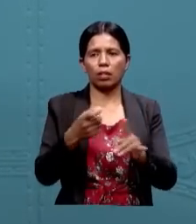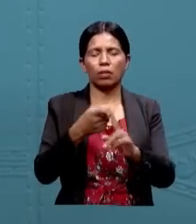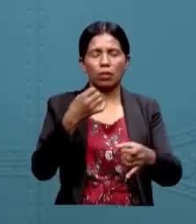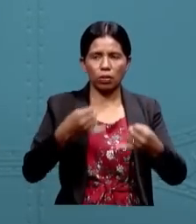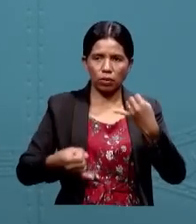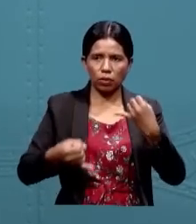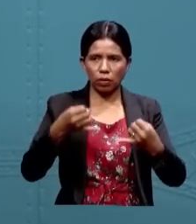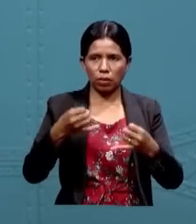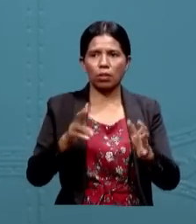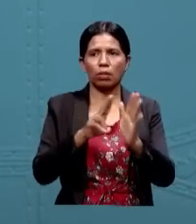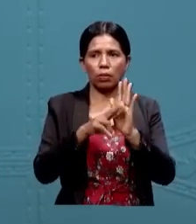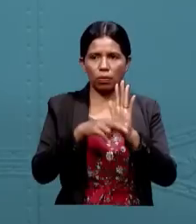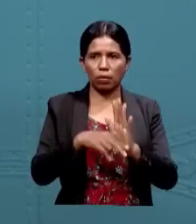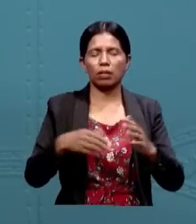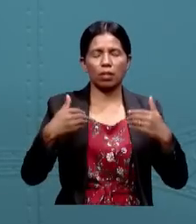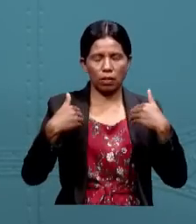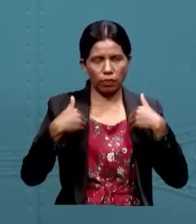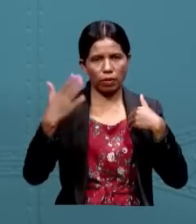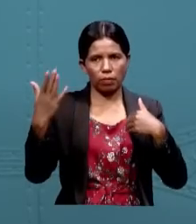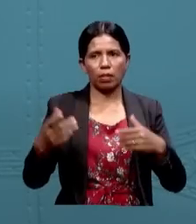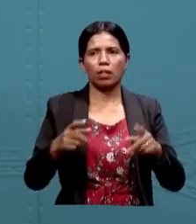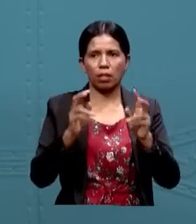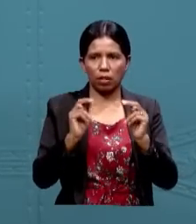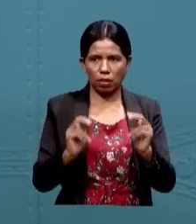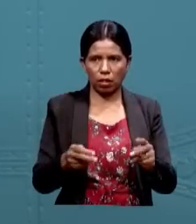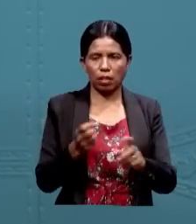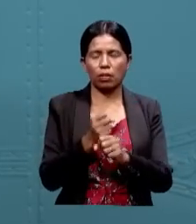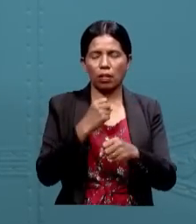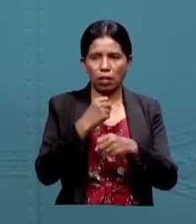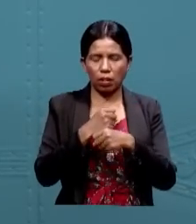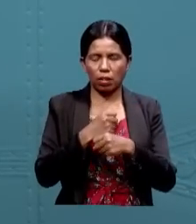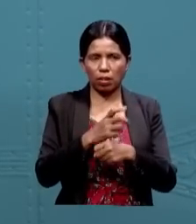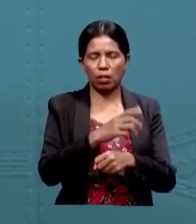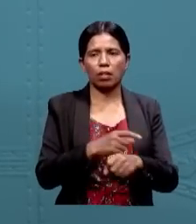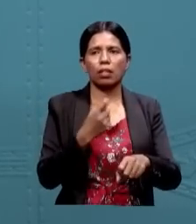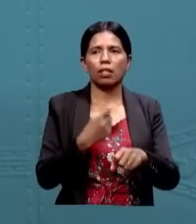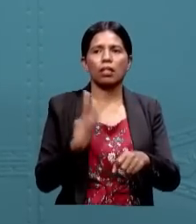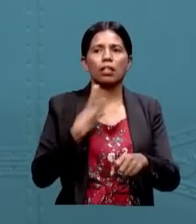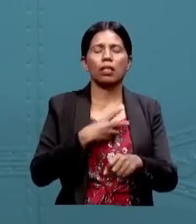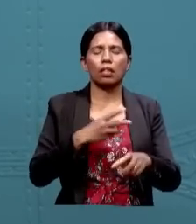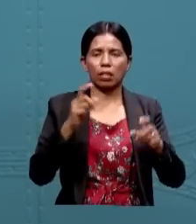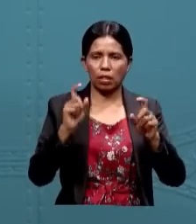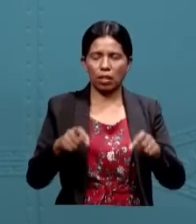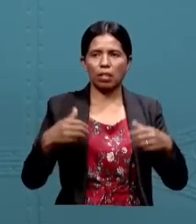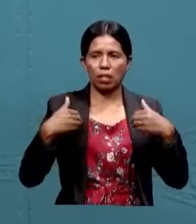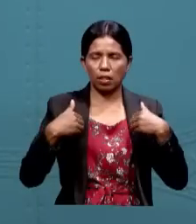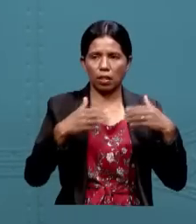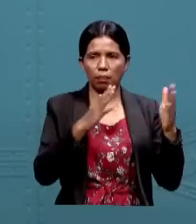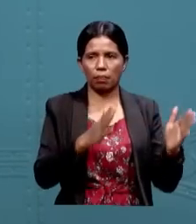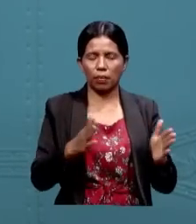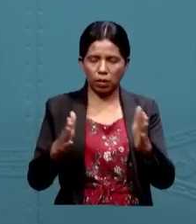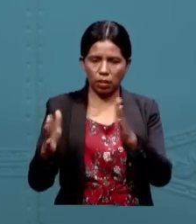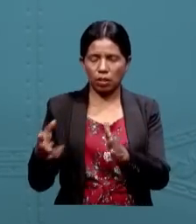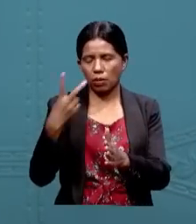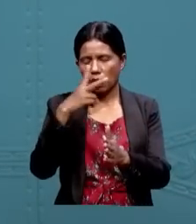mos, ni horas mos e outro nebe. E depois tem que atuhalo busca e apreensões, pelo menos ita tem que irra processo preliminar